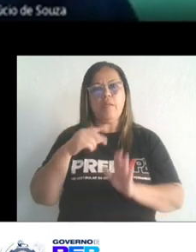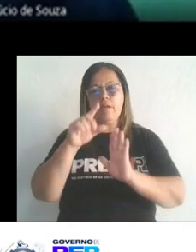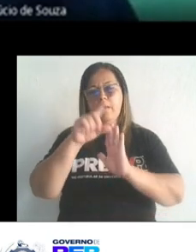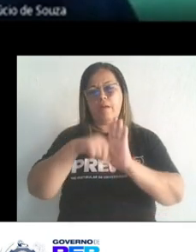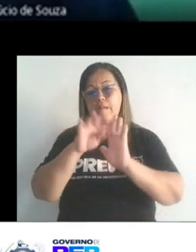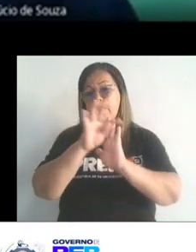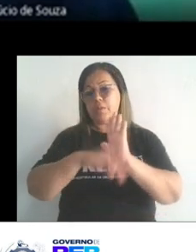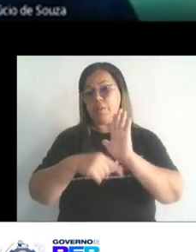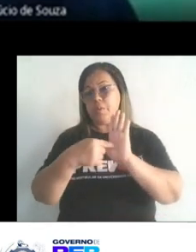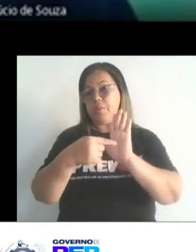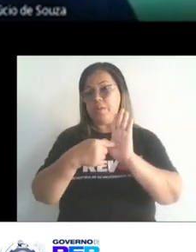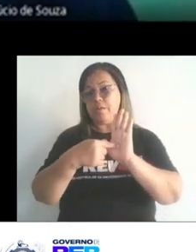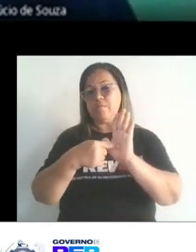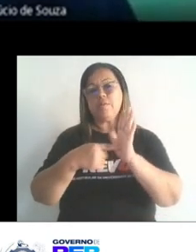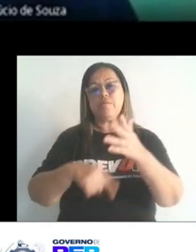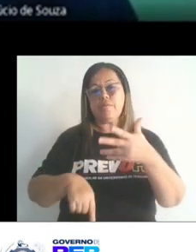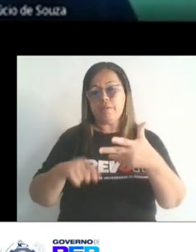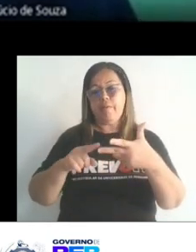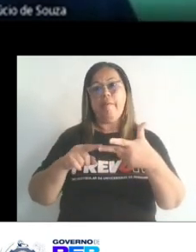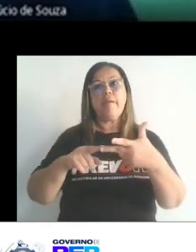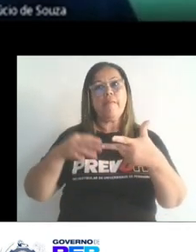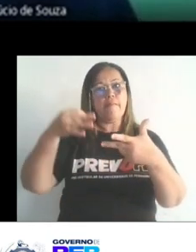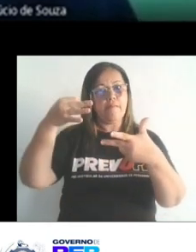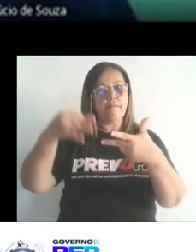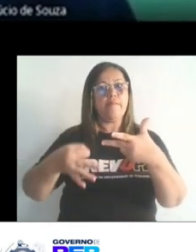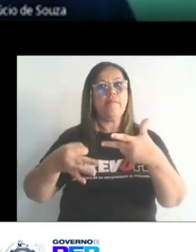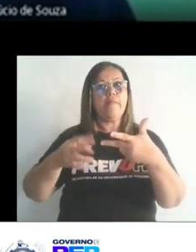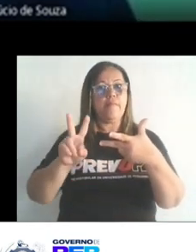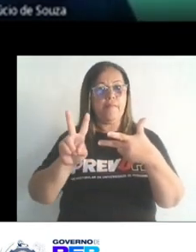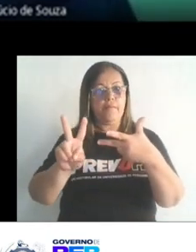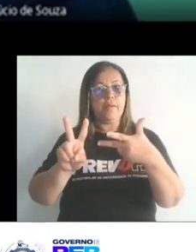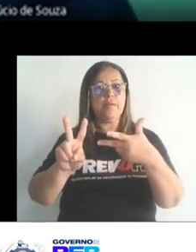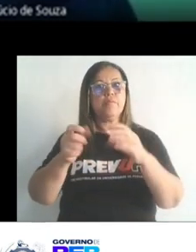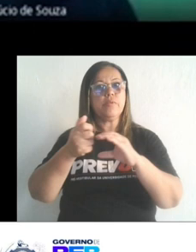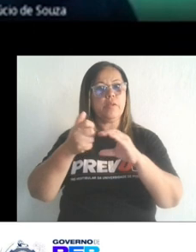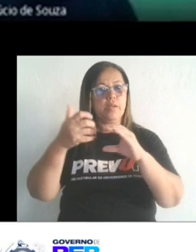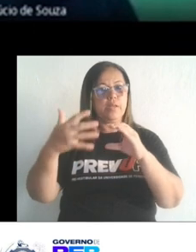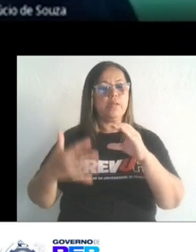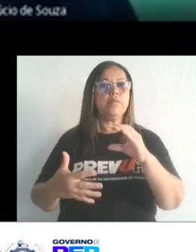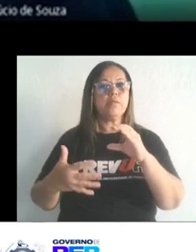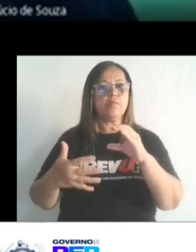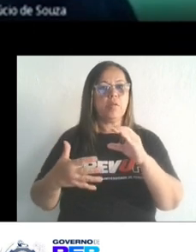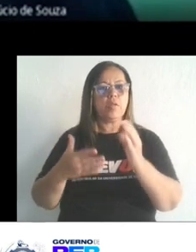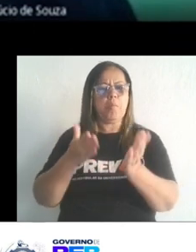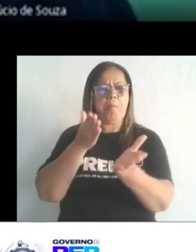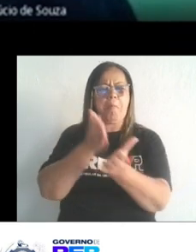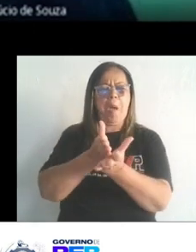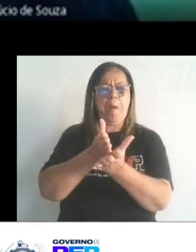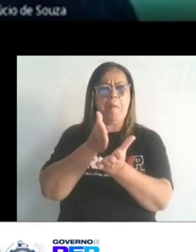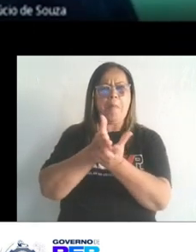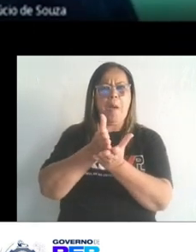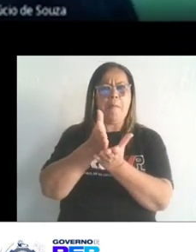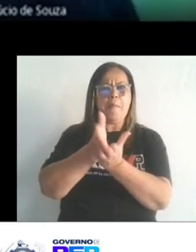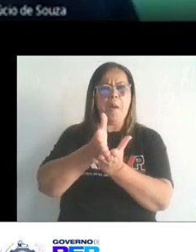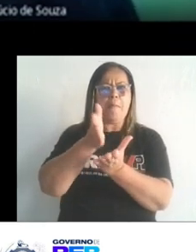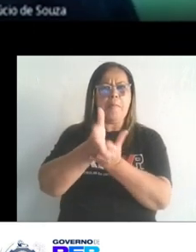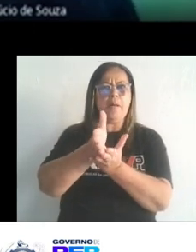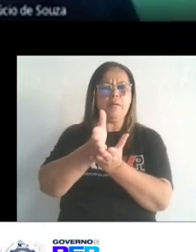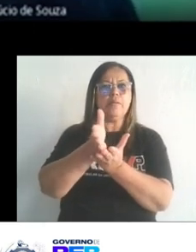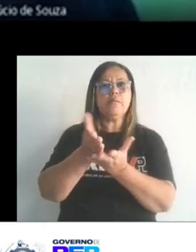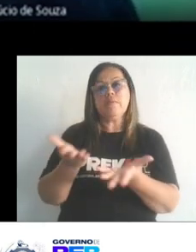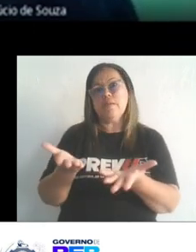é verdadeiro essas são características de regimes totalitários até para que